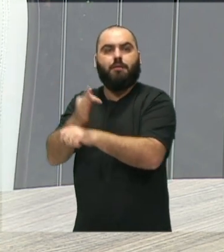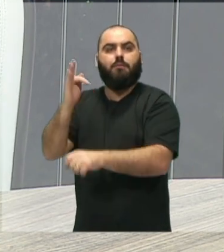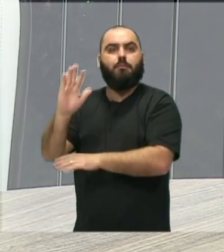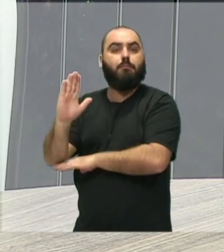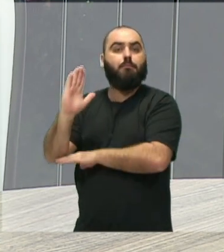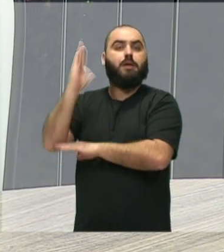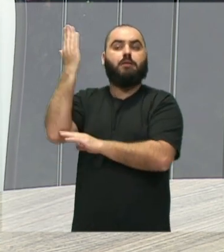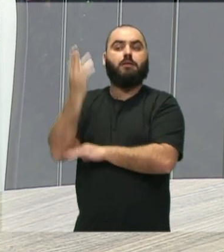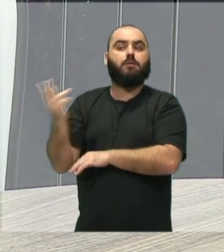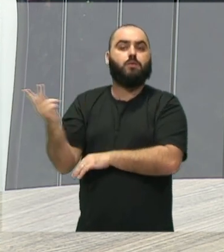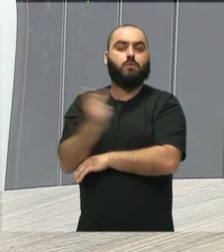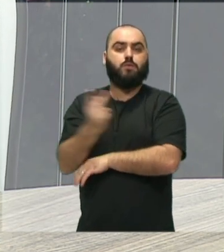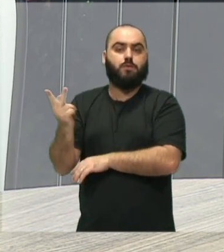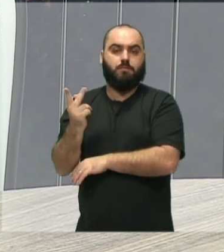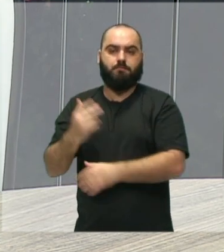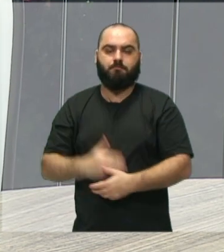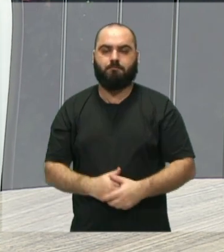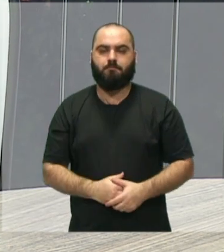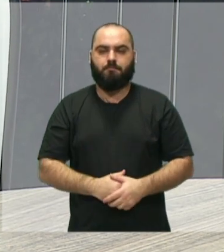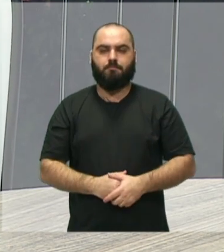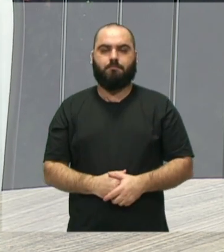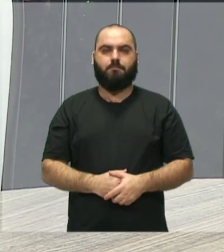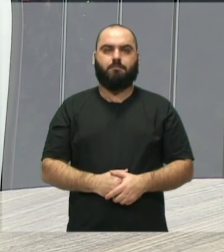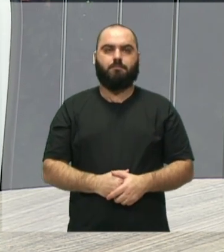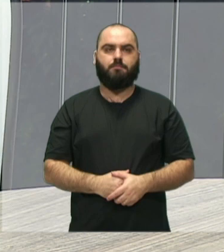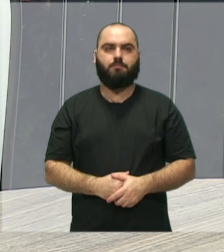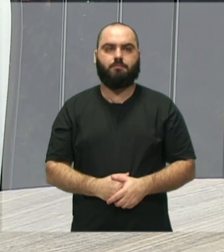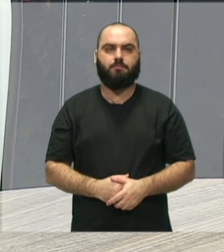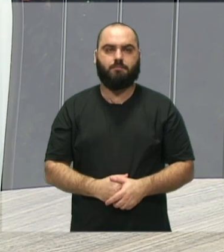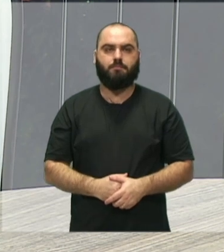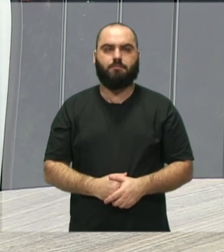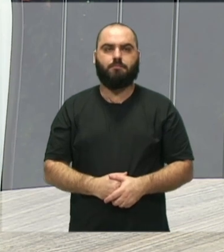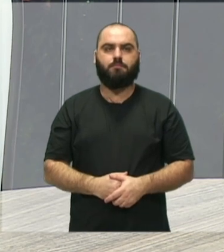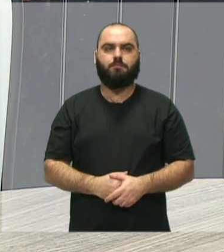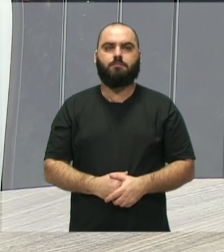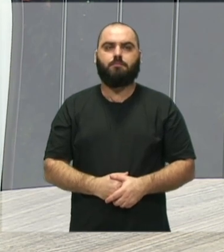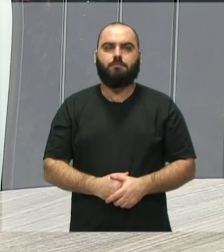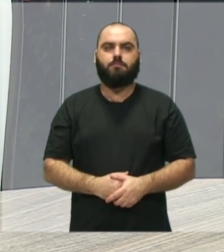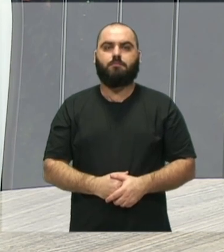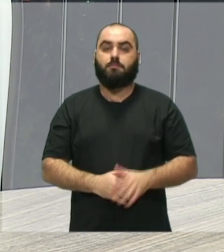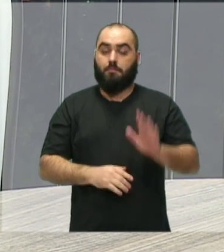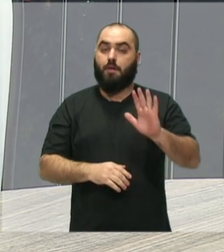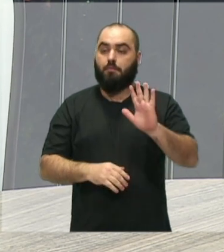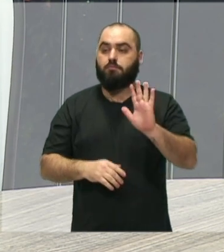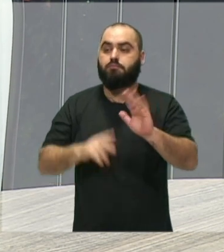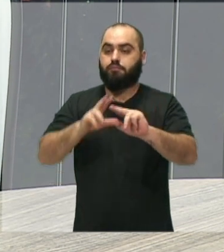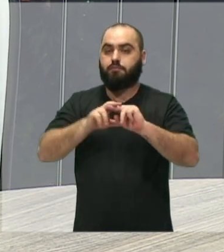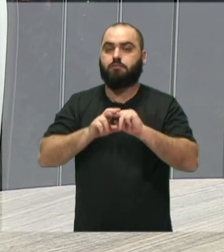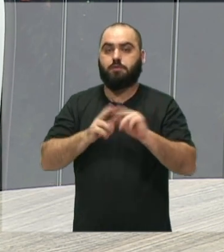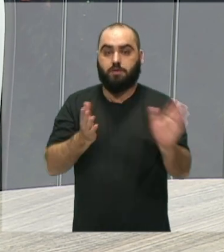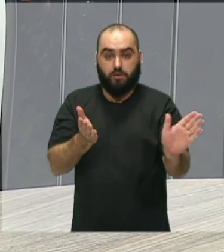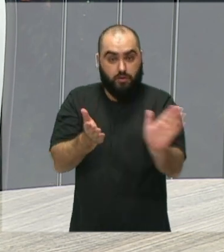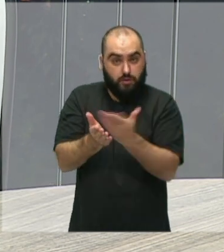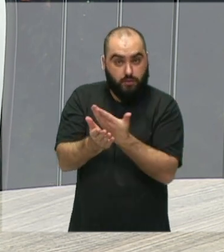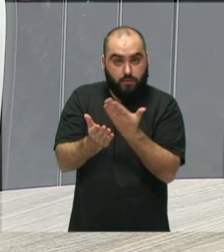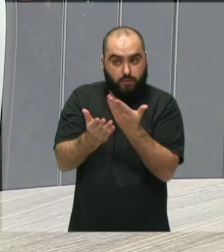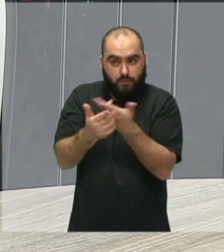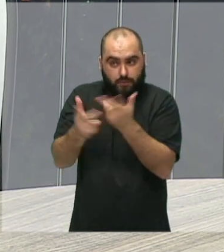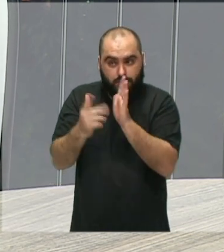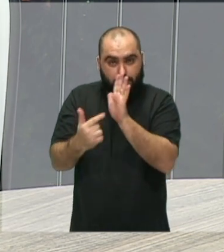duas coleções. E a gente, depois que retirou o que estava exposto, né, a